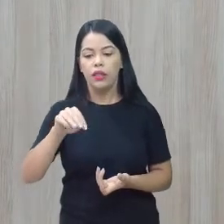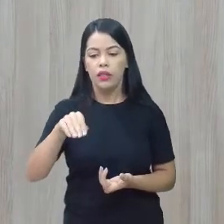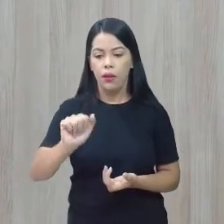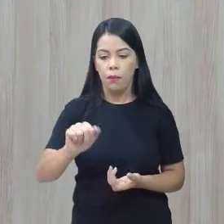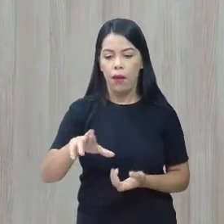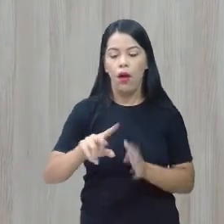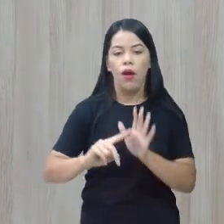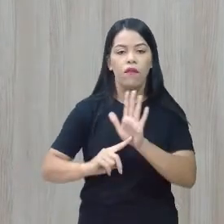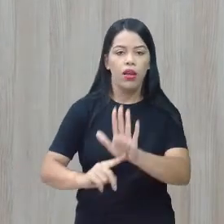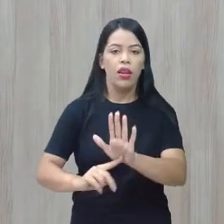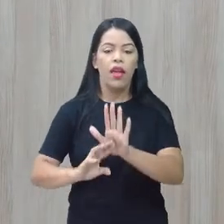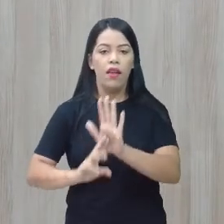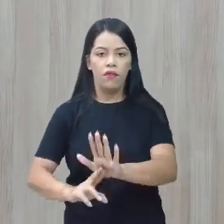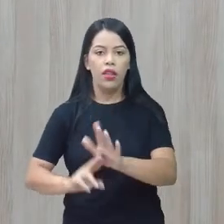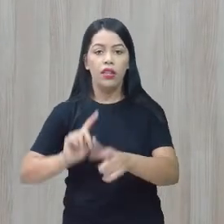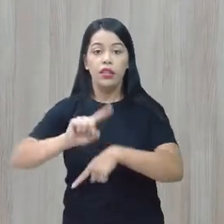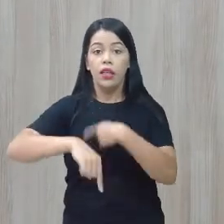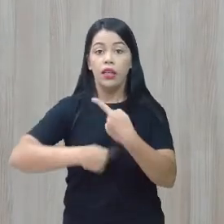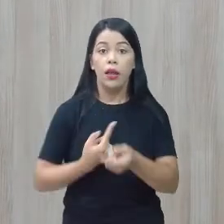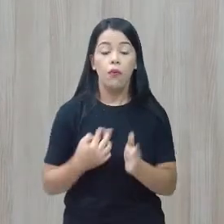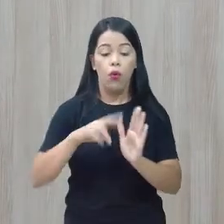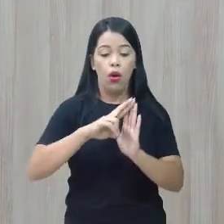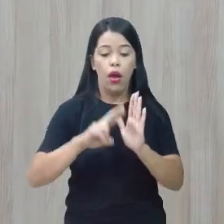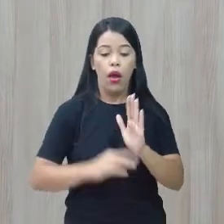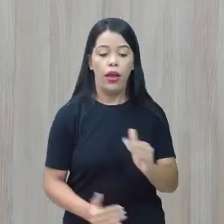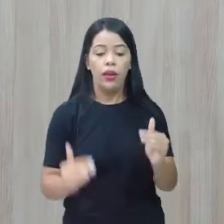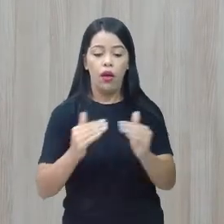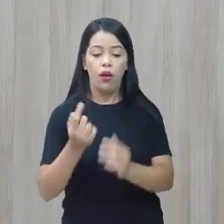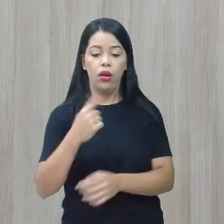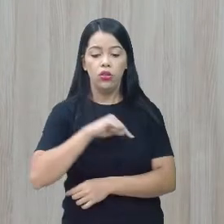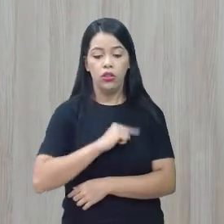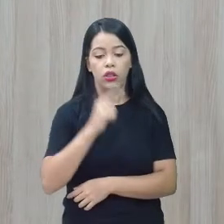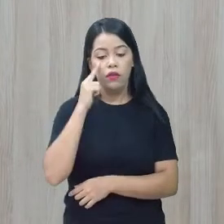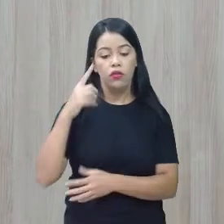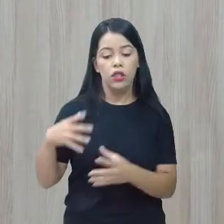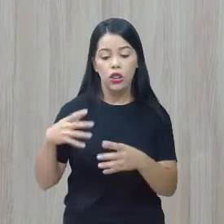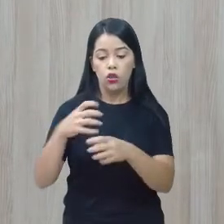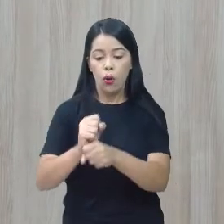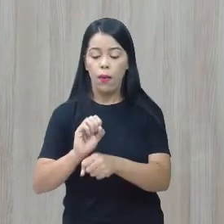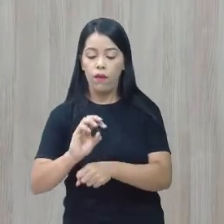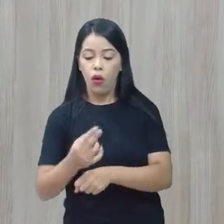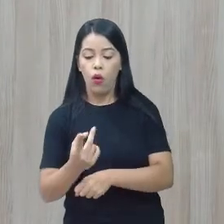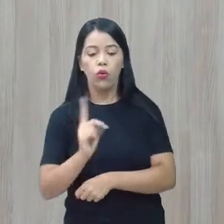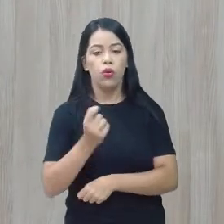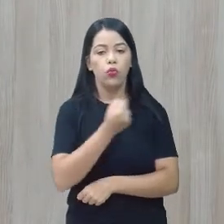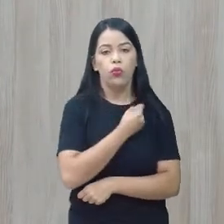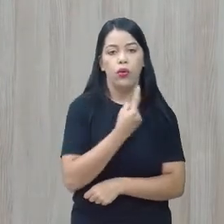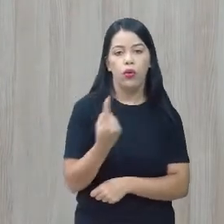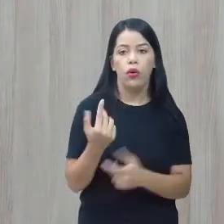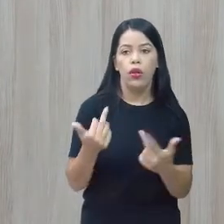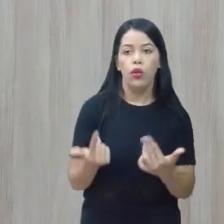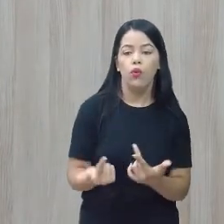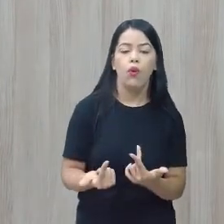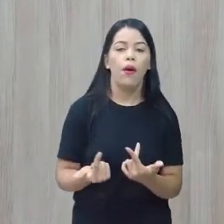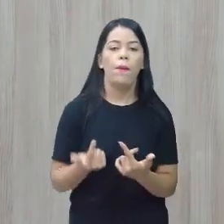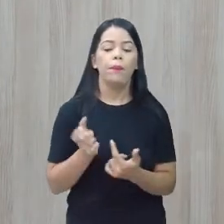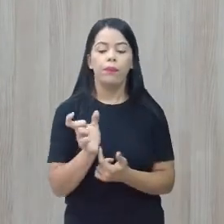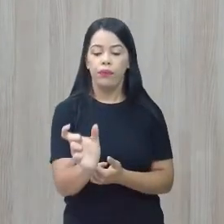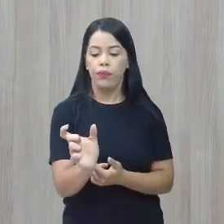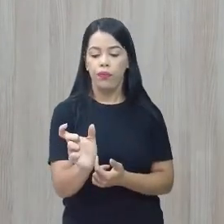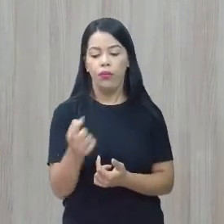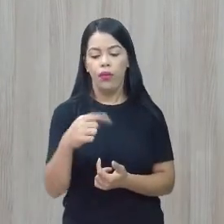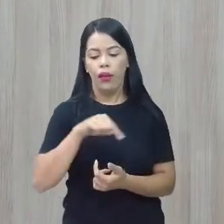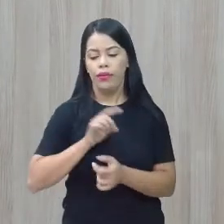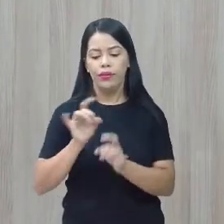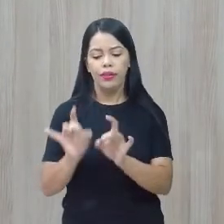decimal em seguida e, de acordo com a regrinha, a gente verificou se somava ou não o número 1. Como a casa em seguida foi o 3, a